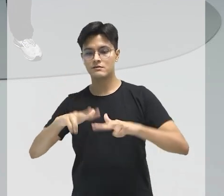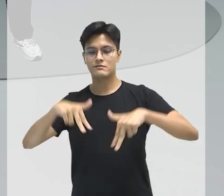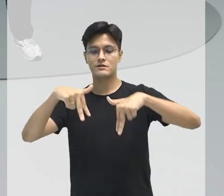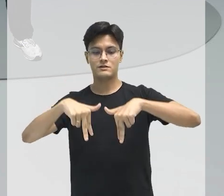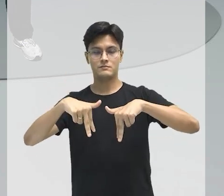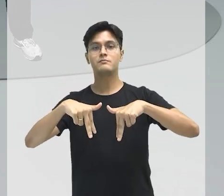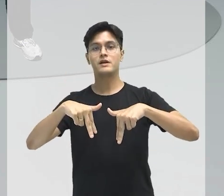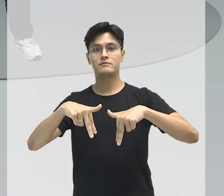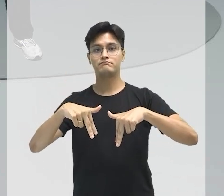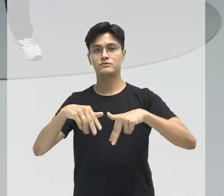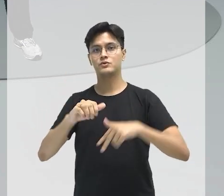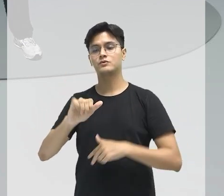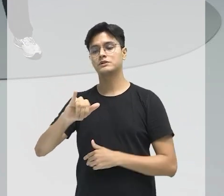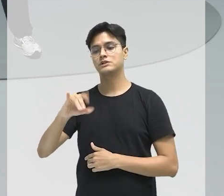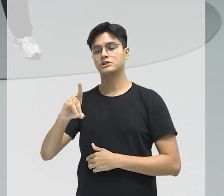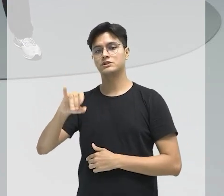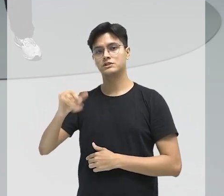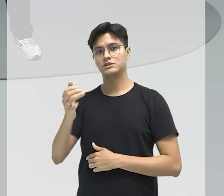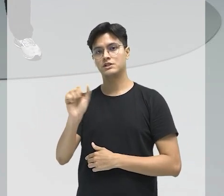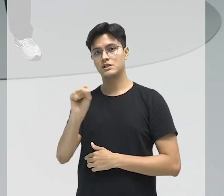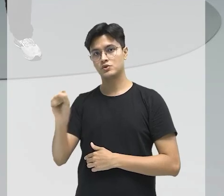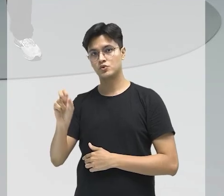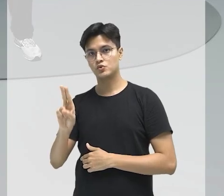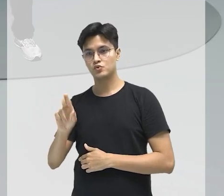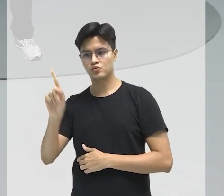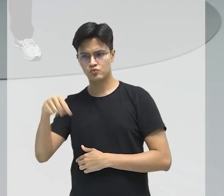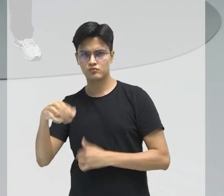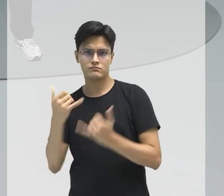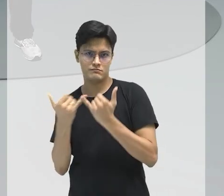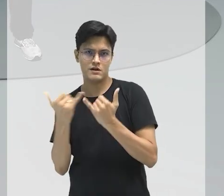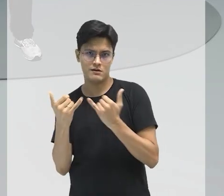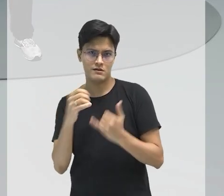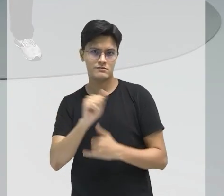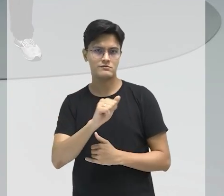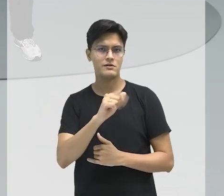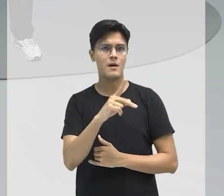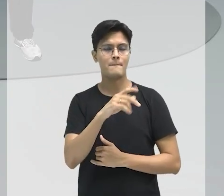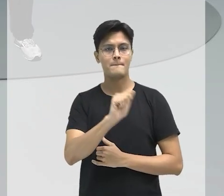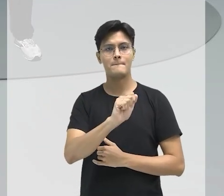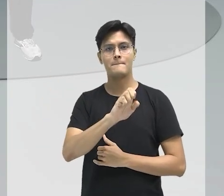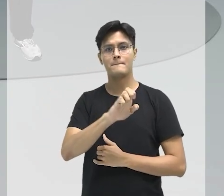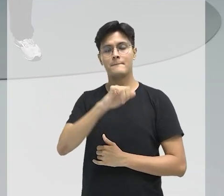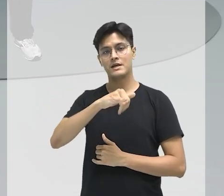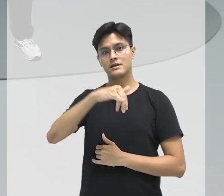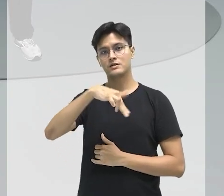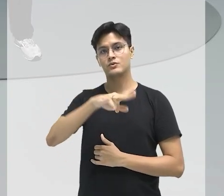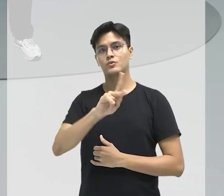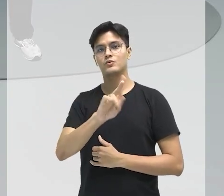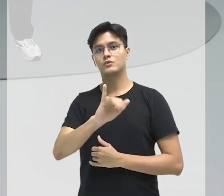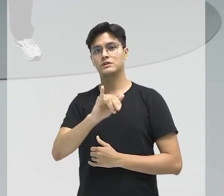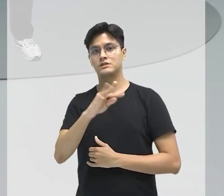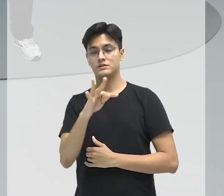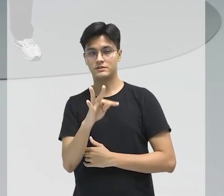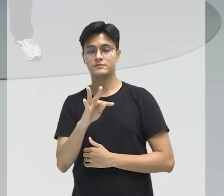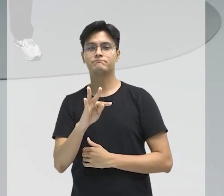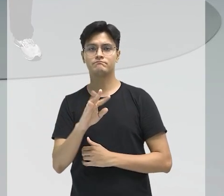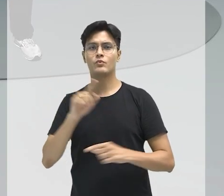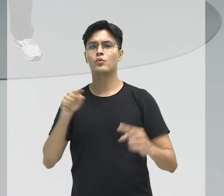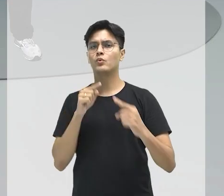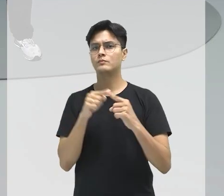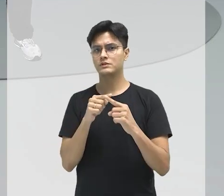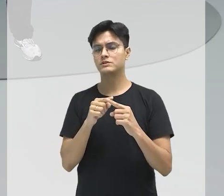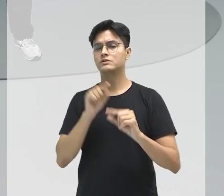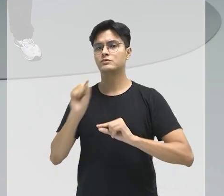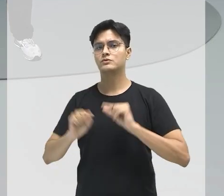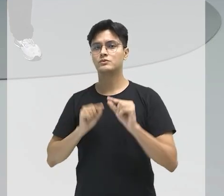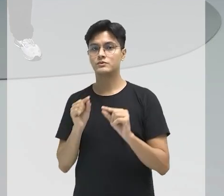muito parecido com o Aipenquit, né? Se a gente for analisar, tá? O objetivo é projetar